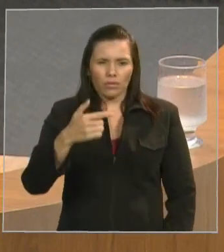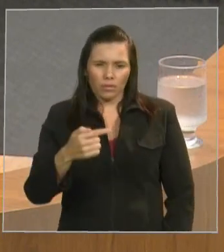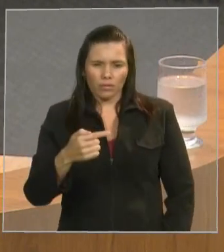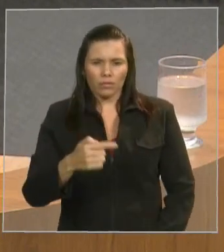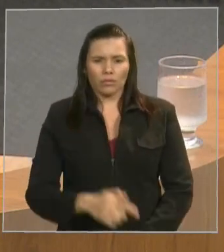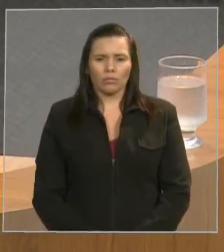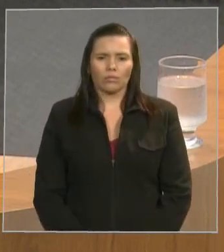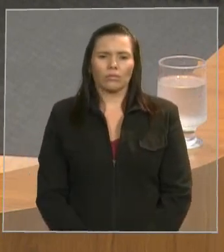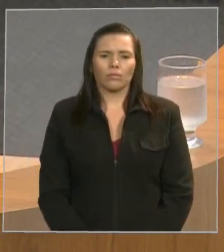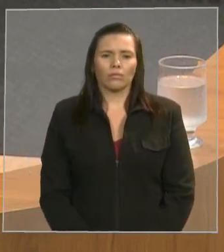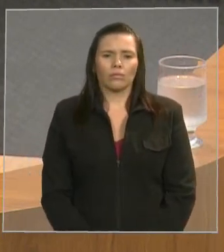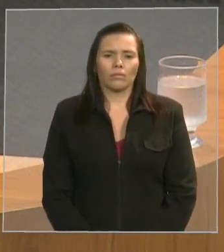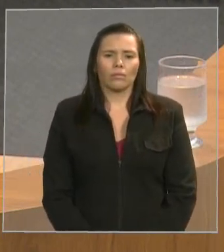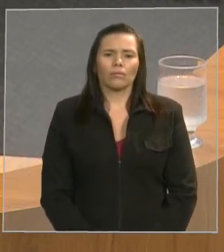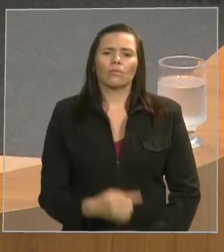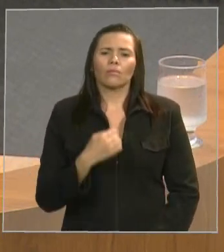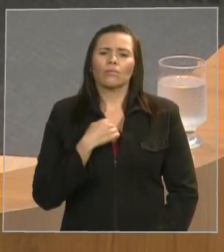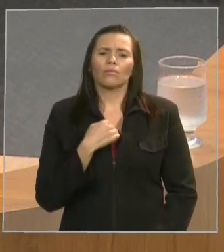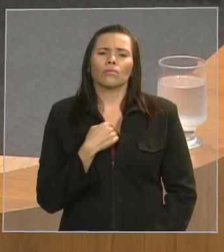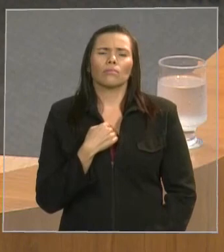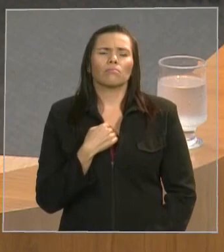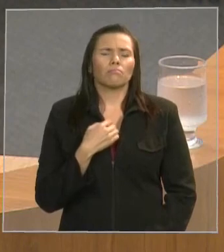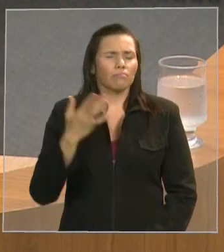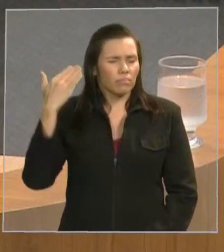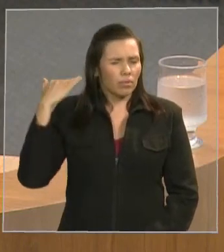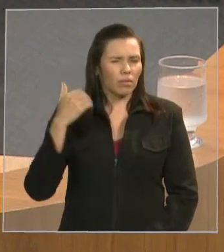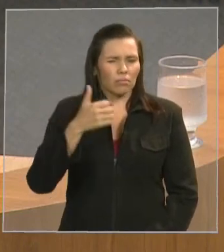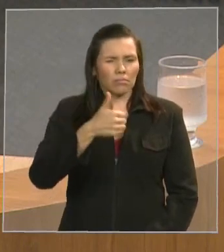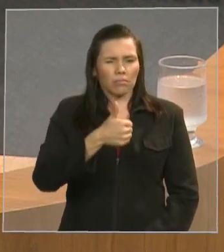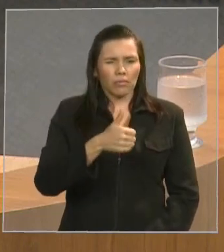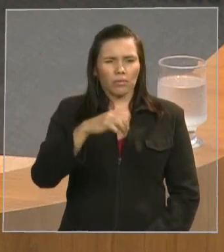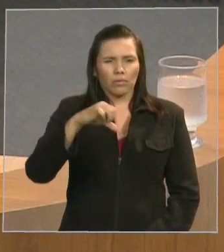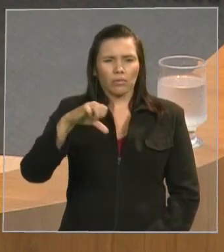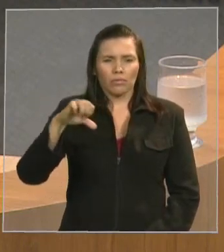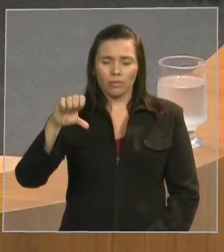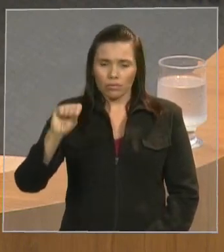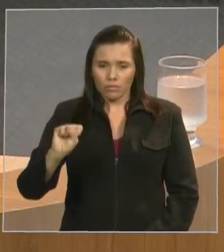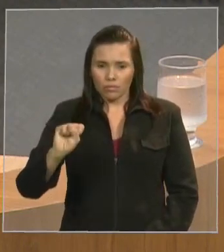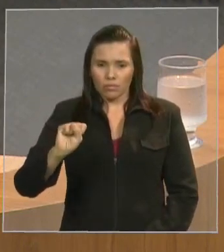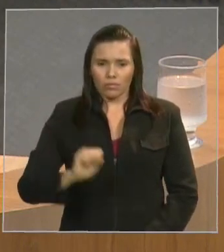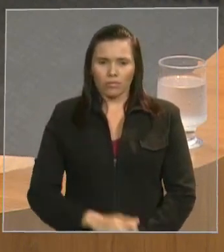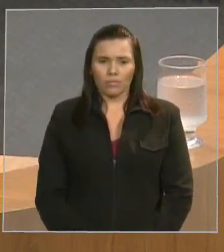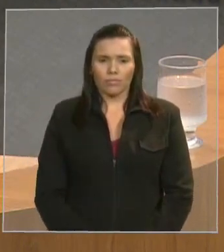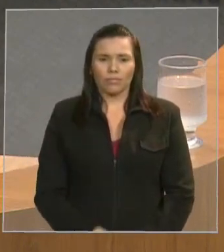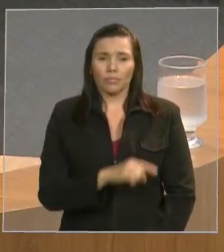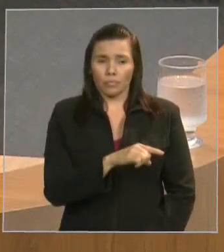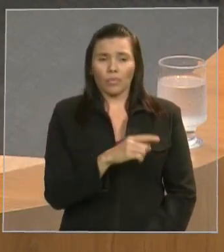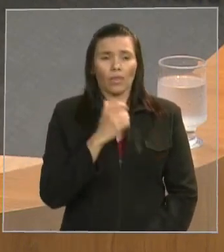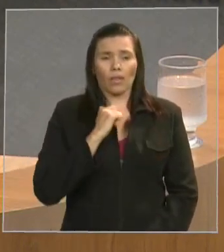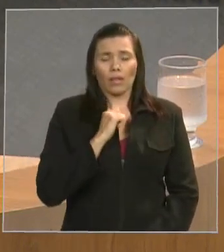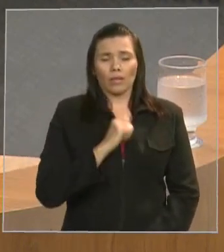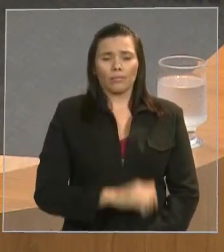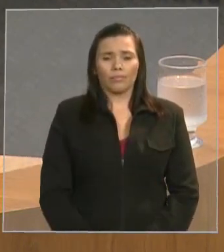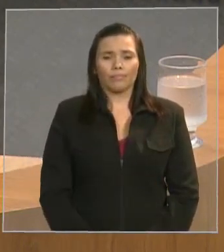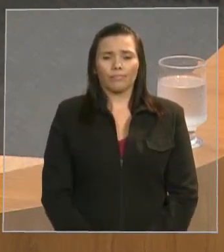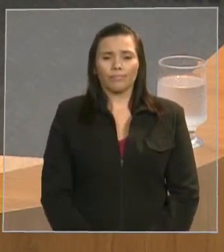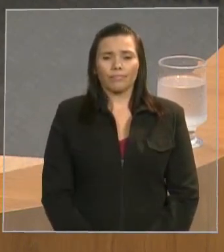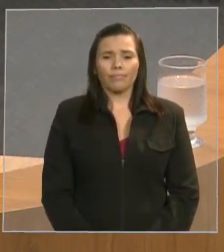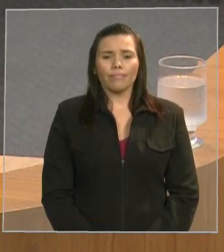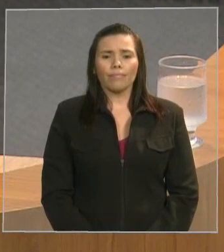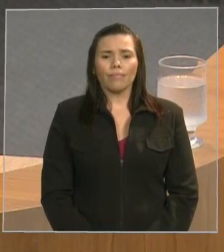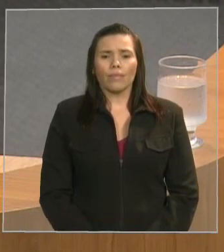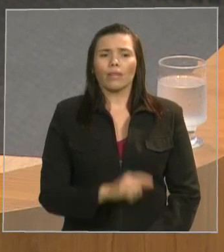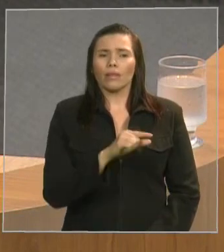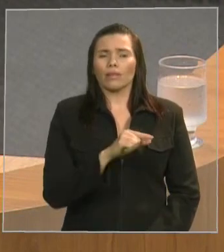pergunto para o delegado, em 98, ele saiu da equipe que coordenava o